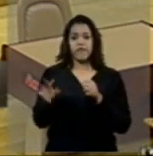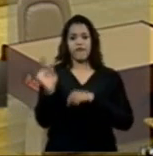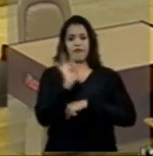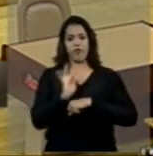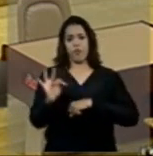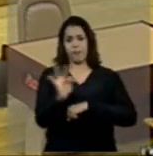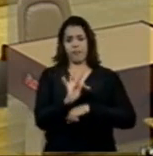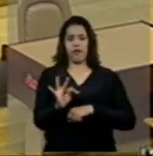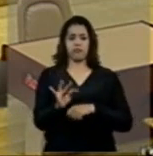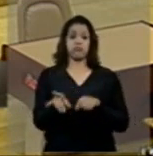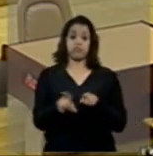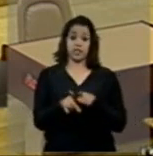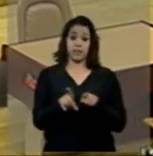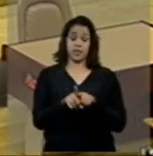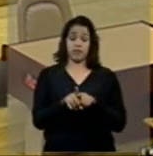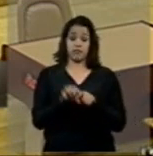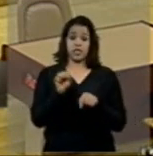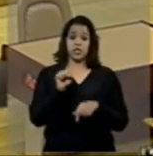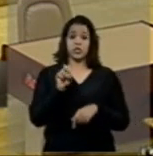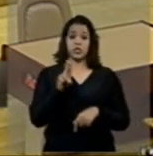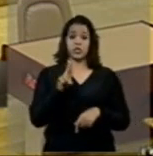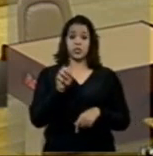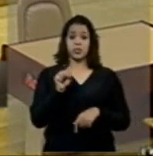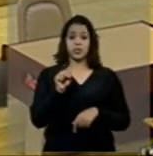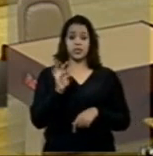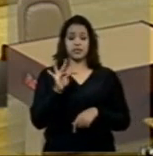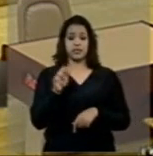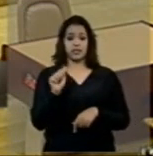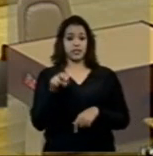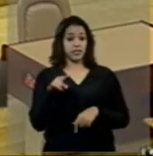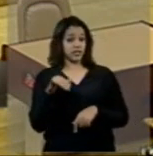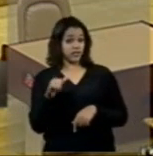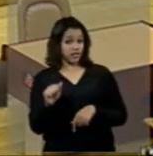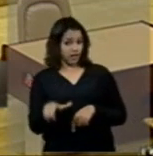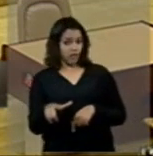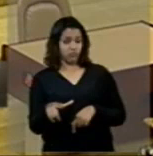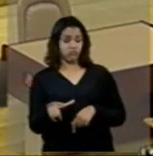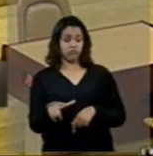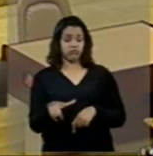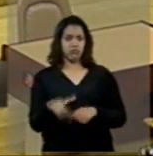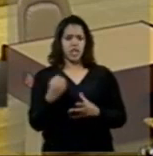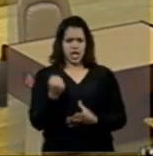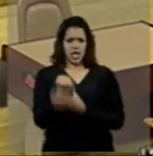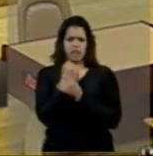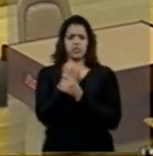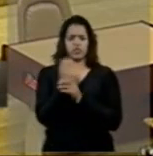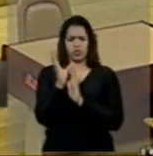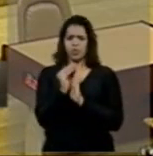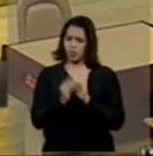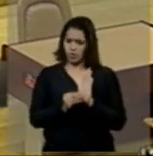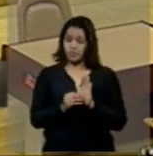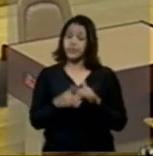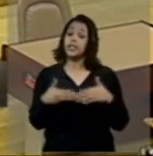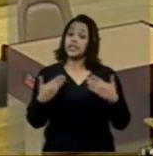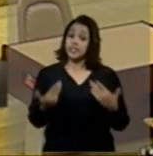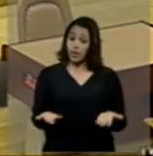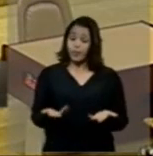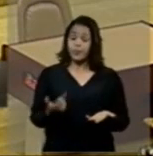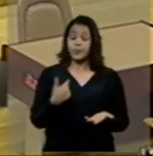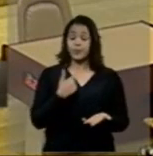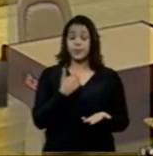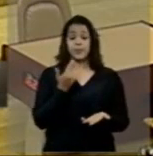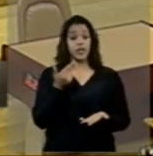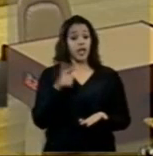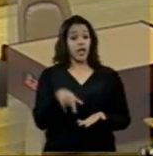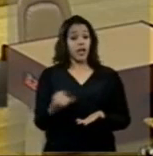e também substancial, garantindo sua densidade e conteúdo. Nesse passo,